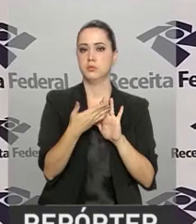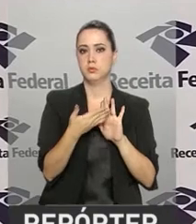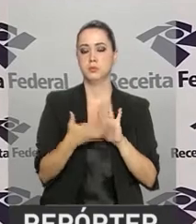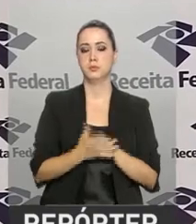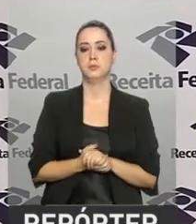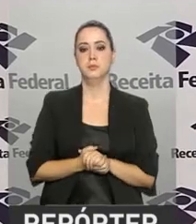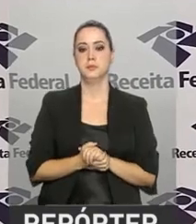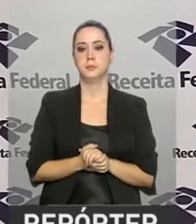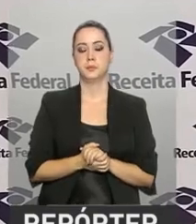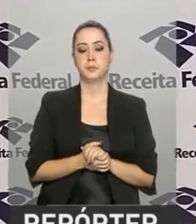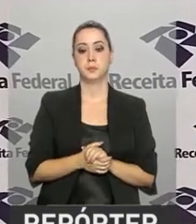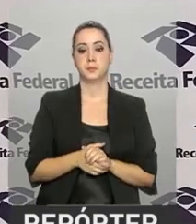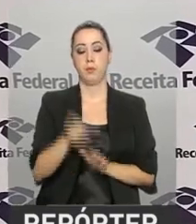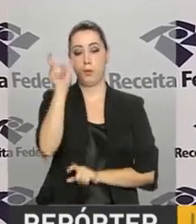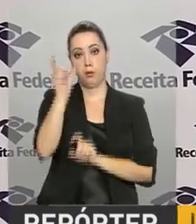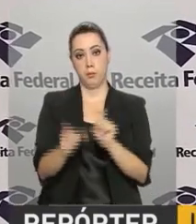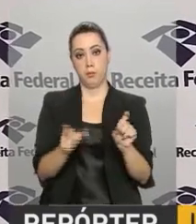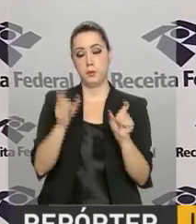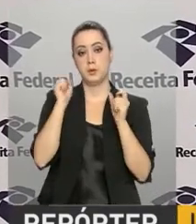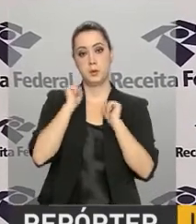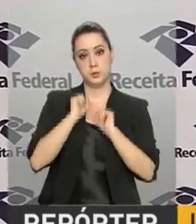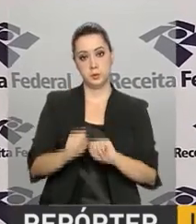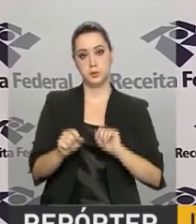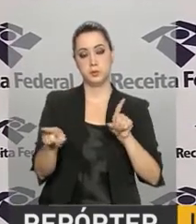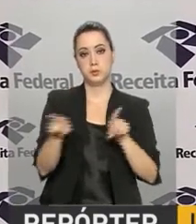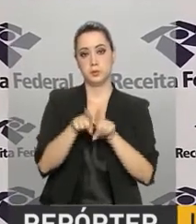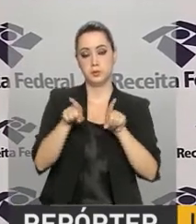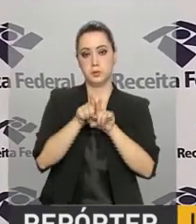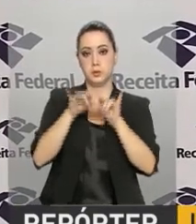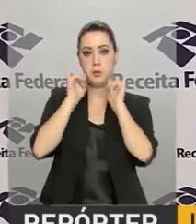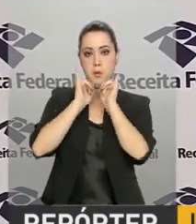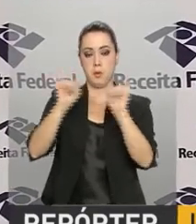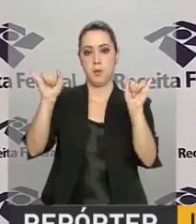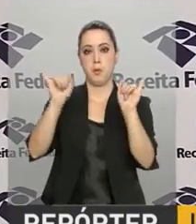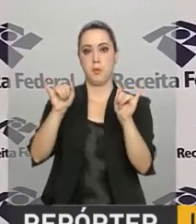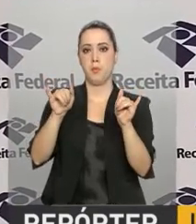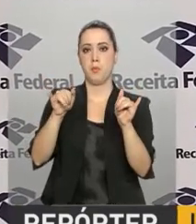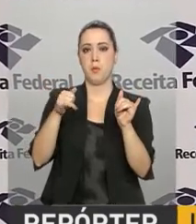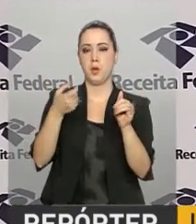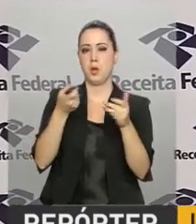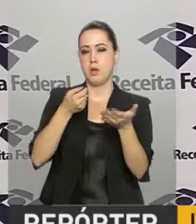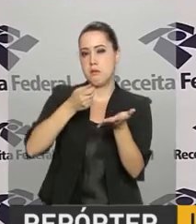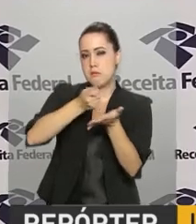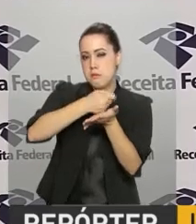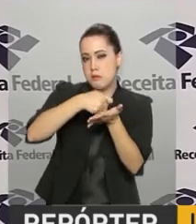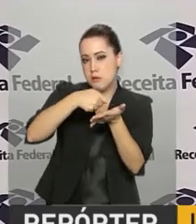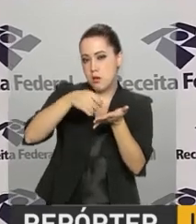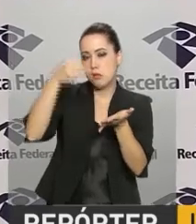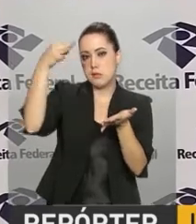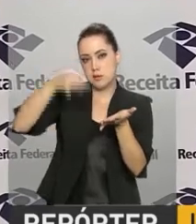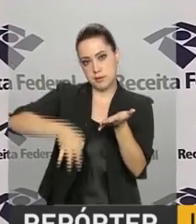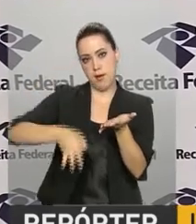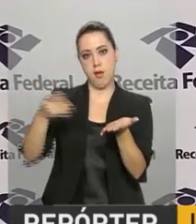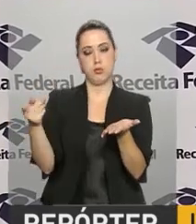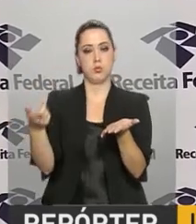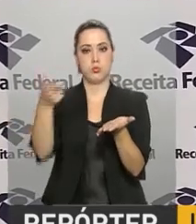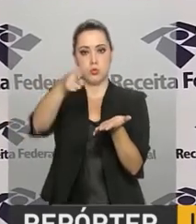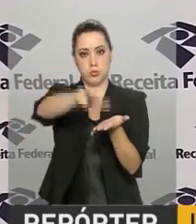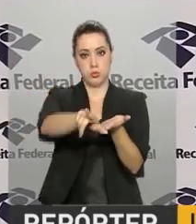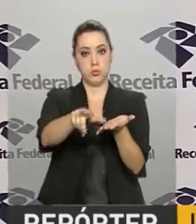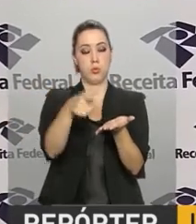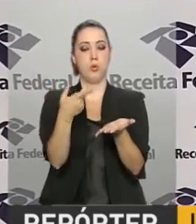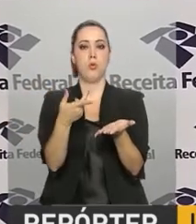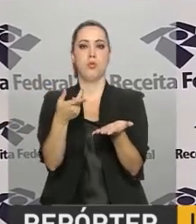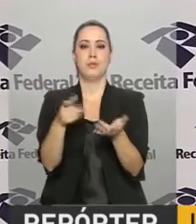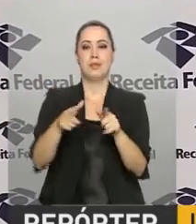ele pode também a fazer a declaração retificadora se ele entender que aquilo que a receita está falando para